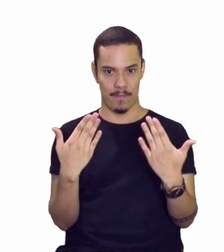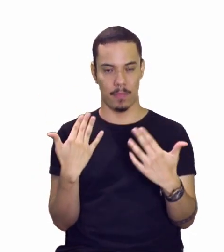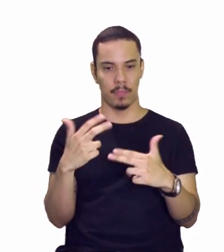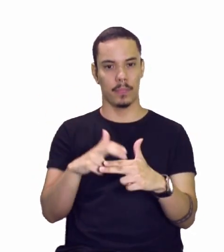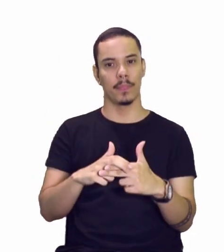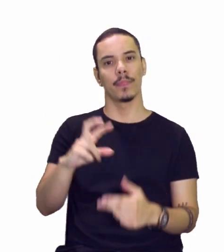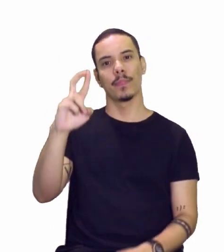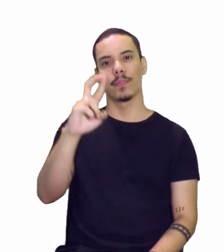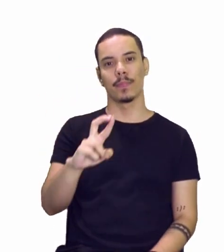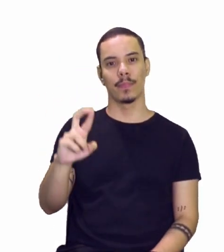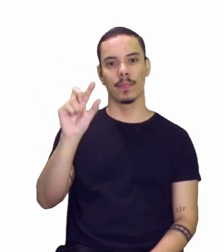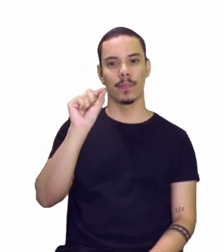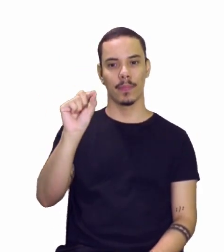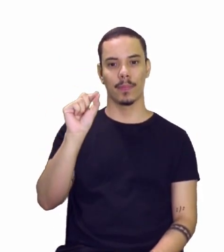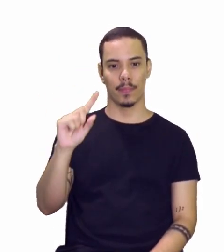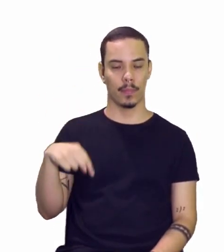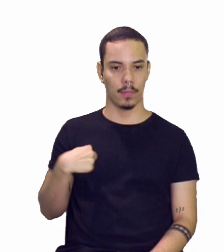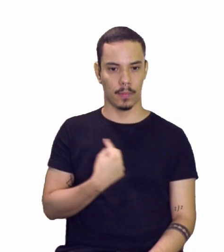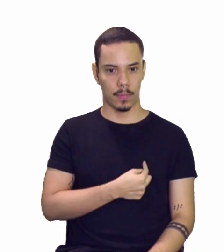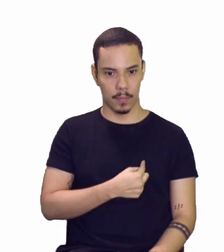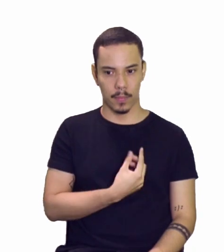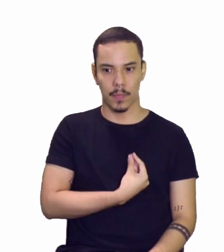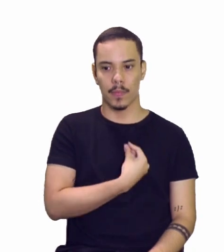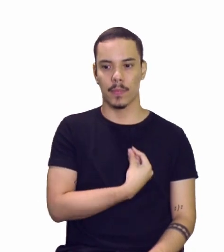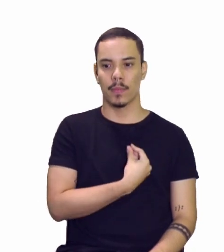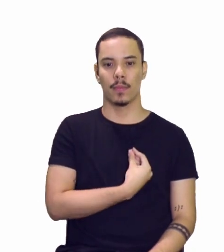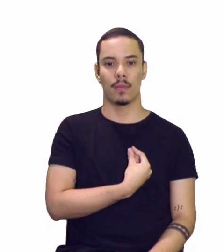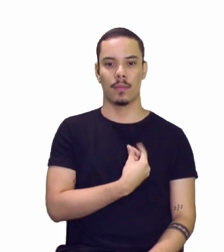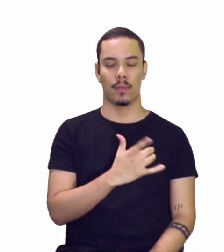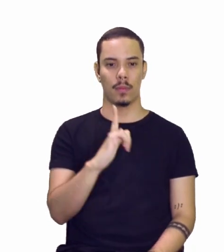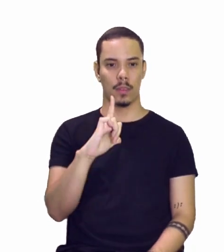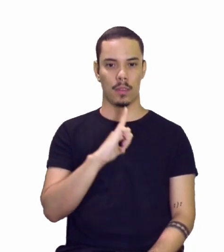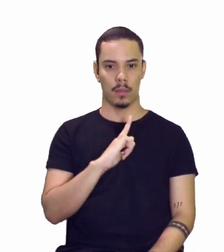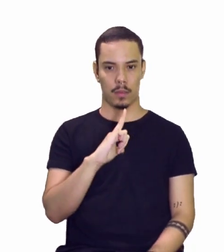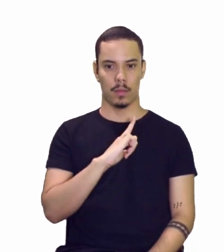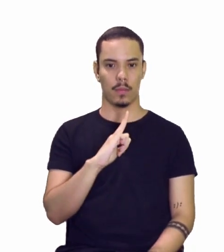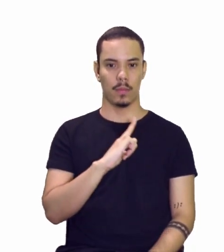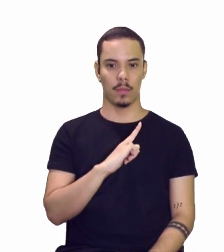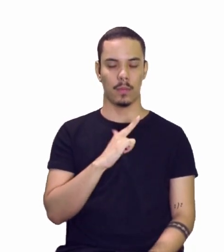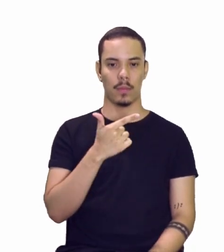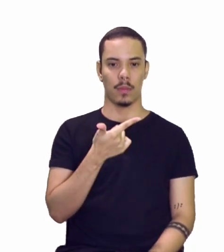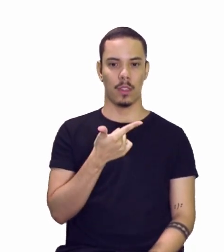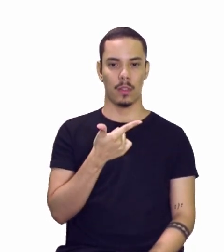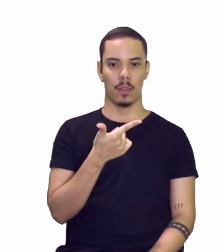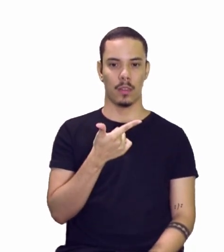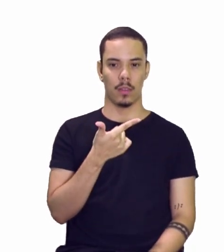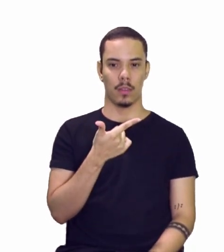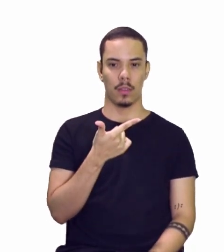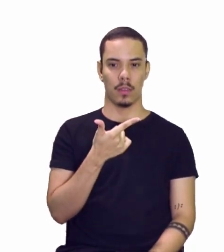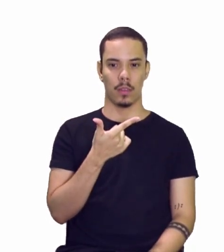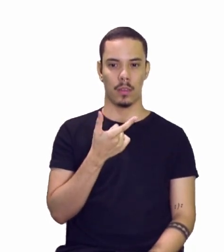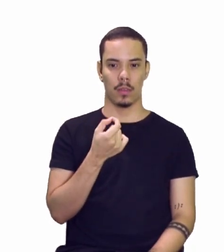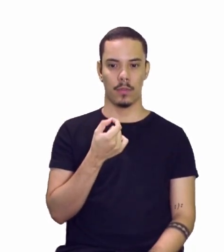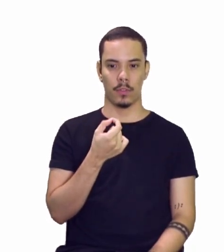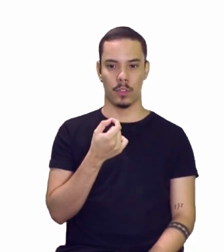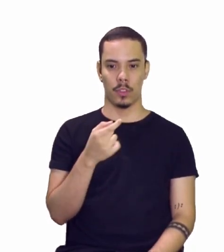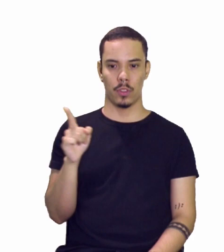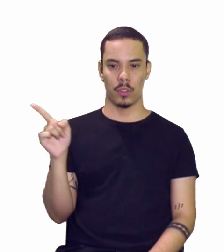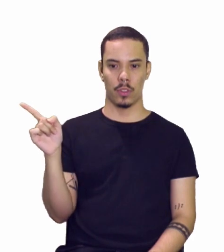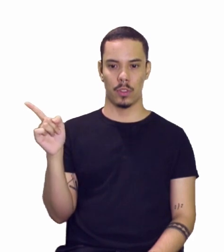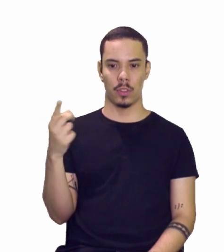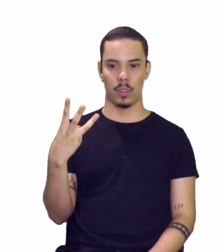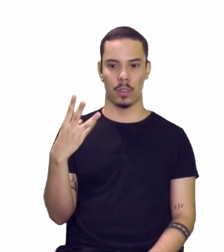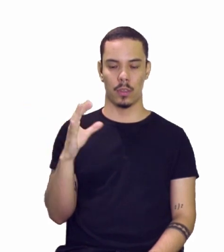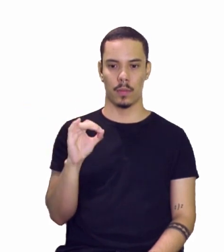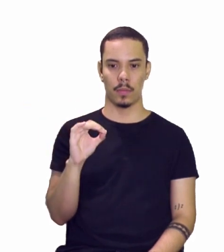Observa bem que nós estamos aqui, ó. Aqui tem 20, aqui tem 30, ó. 30, 20,